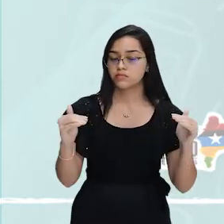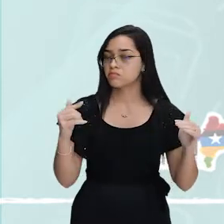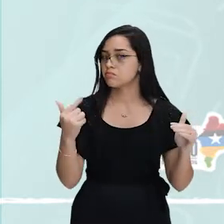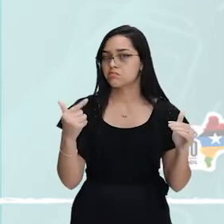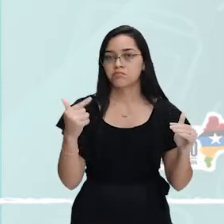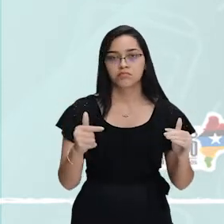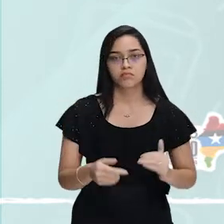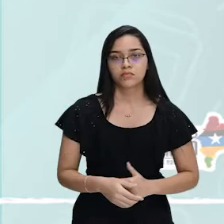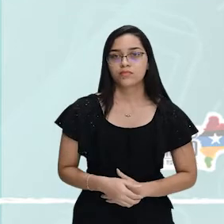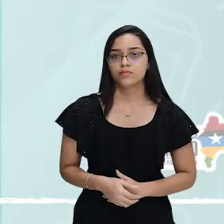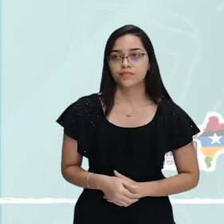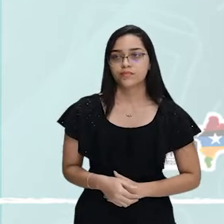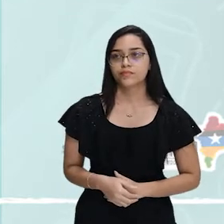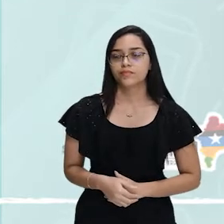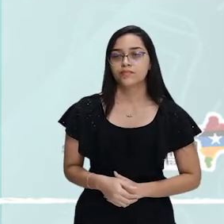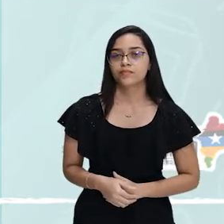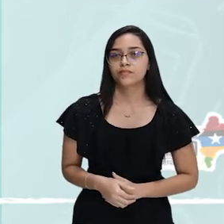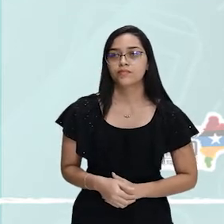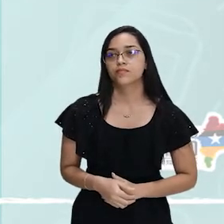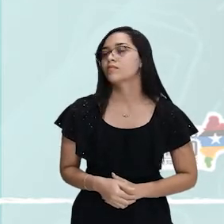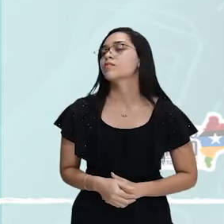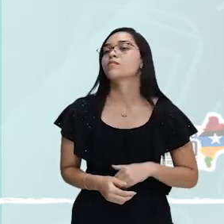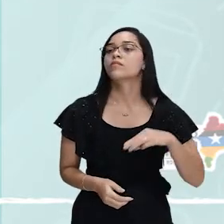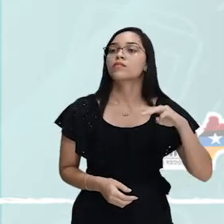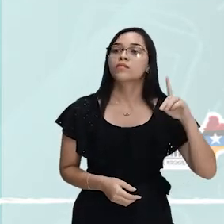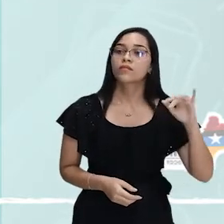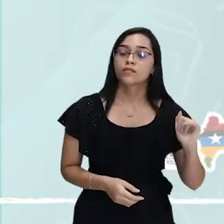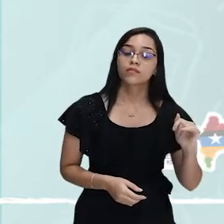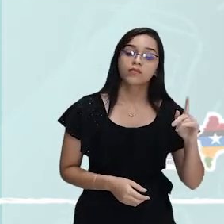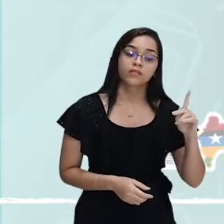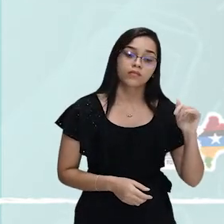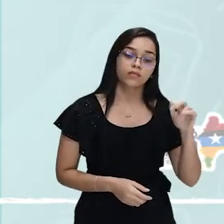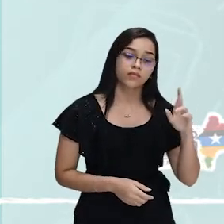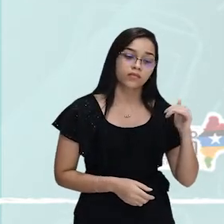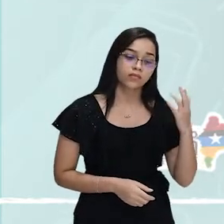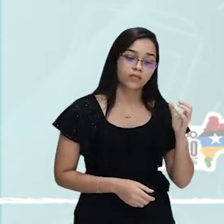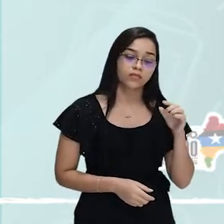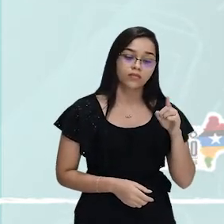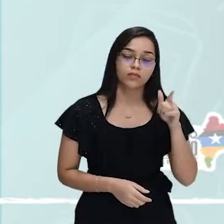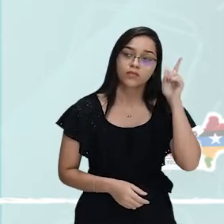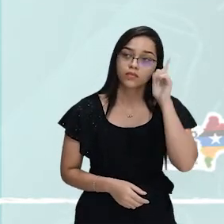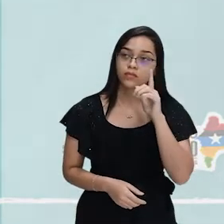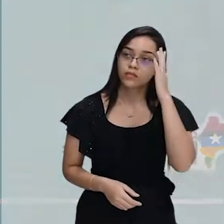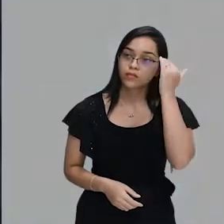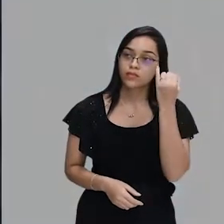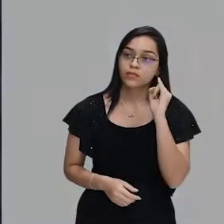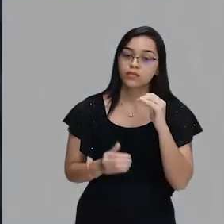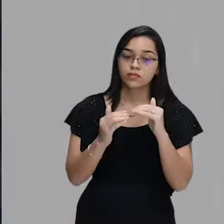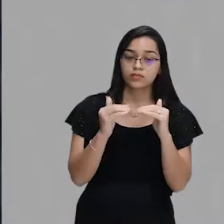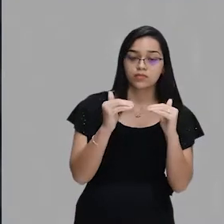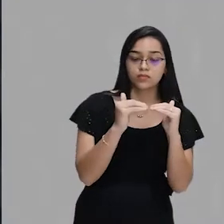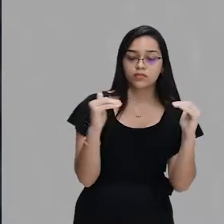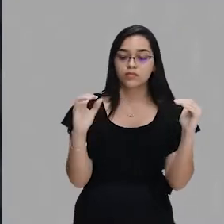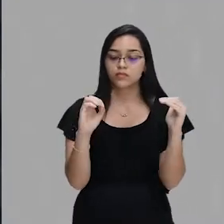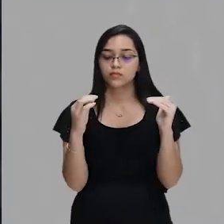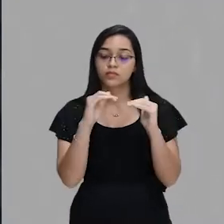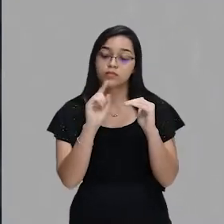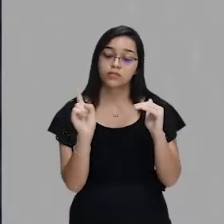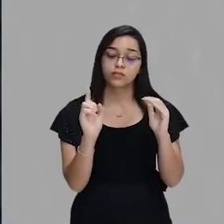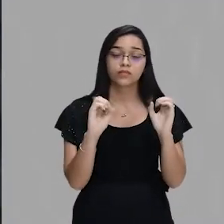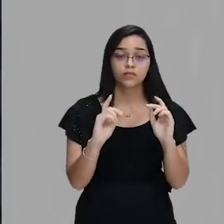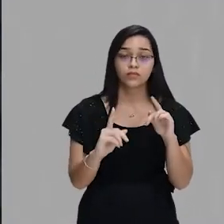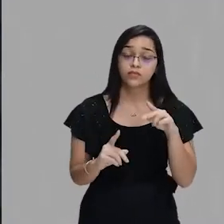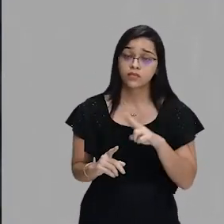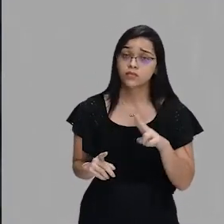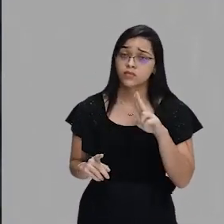mede regularidade. Na verdade, a média é um padrão que você consegue determinar se é regular ou se não é irregular. Você